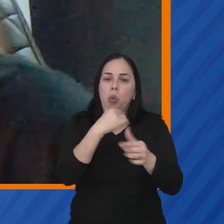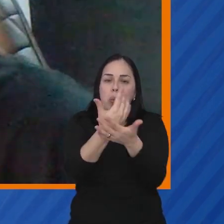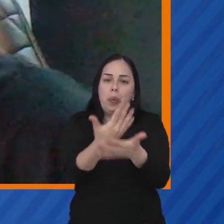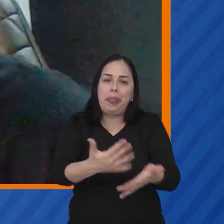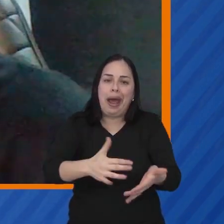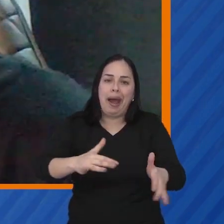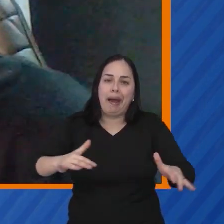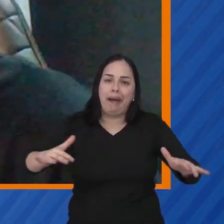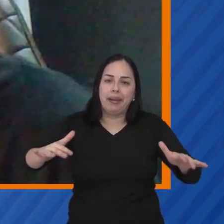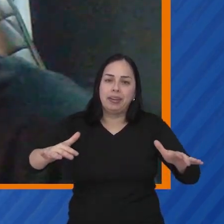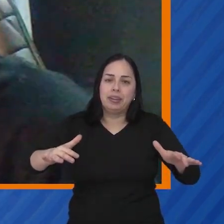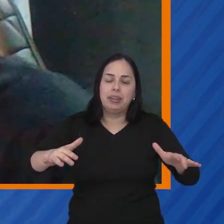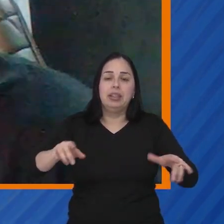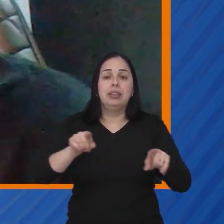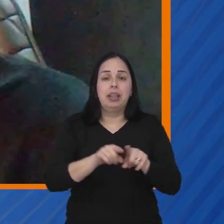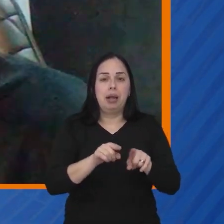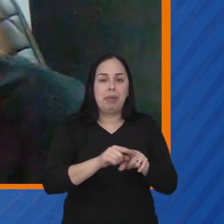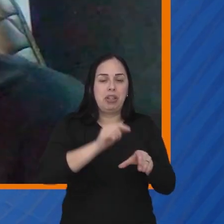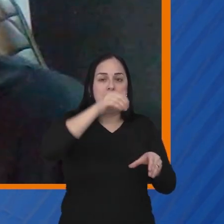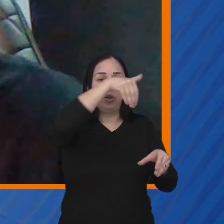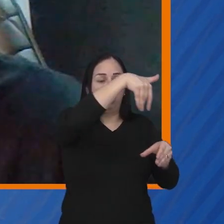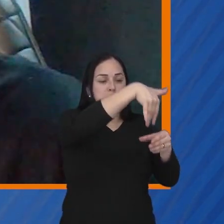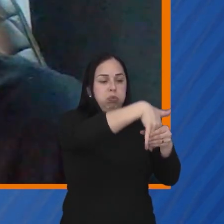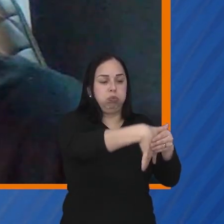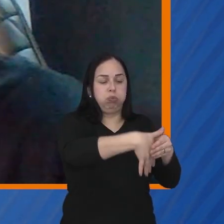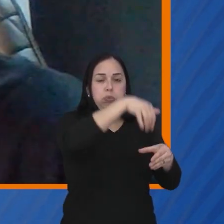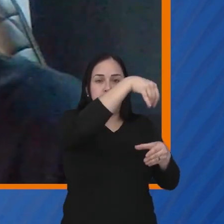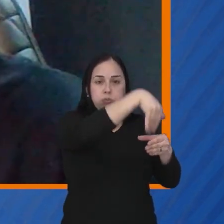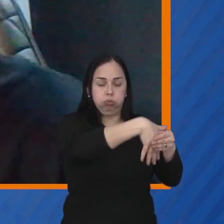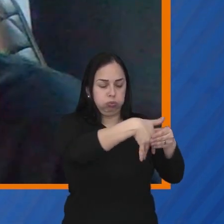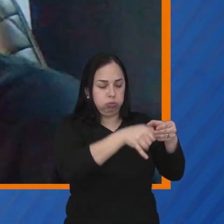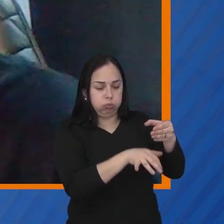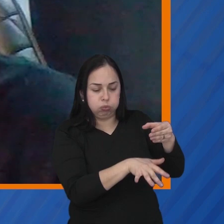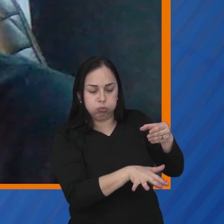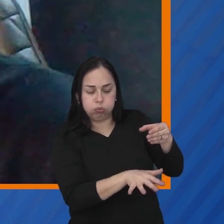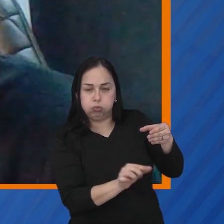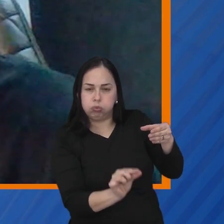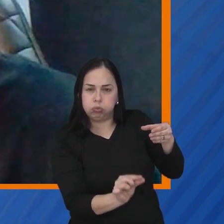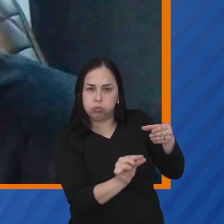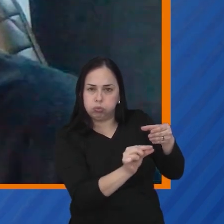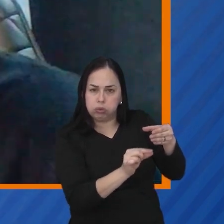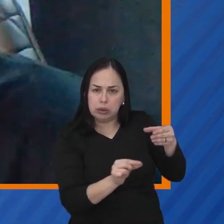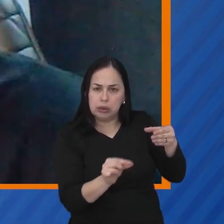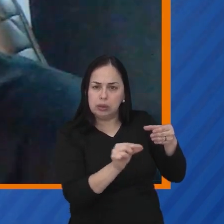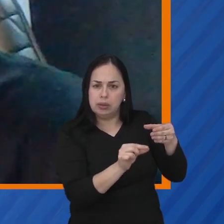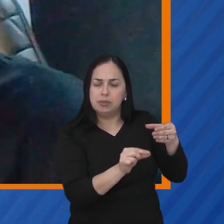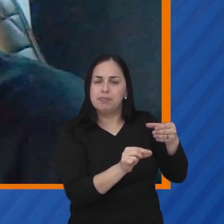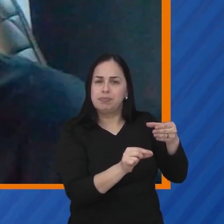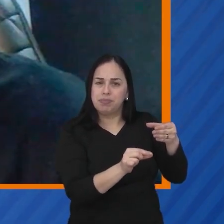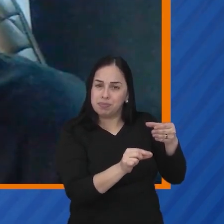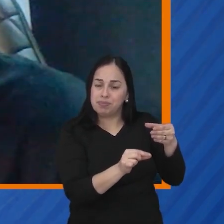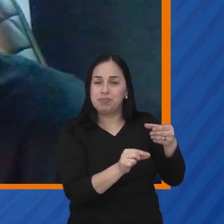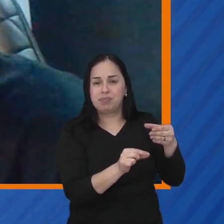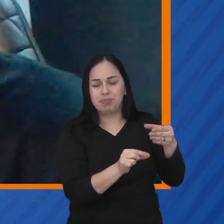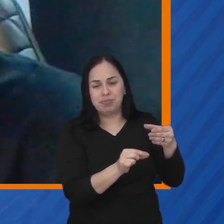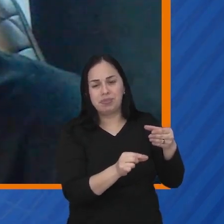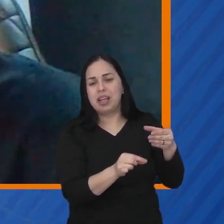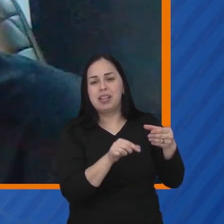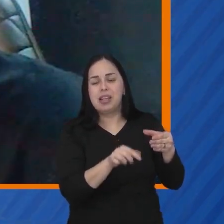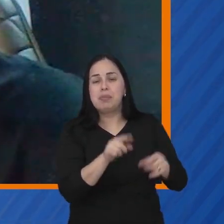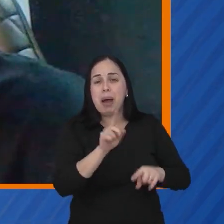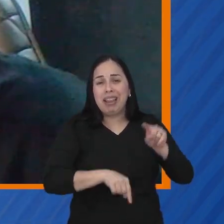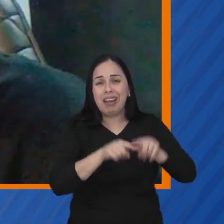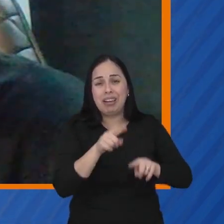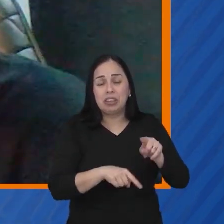esse microplástico, e se moído em maior quantidade e as partículas ficarem menores, acabam gerando nanoplástico.